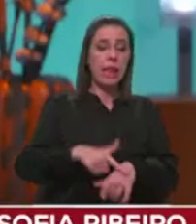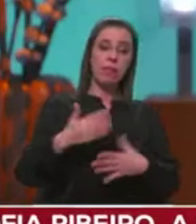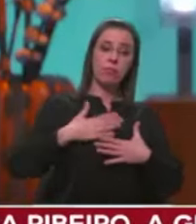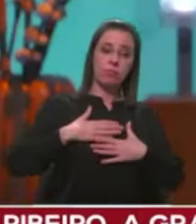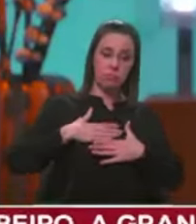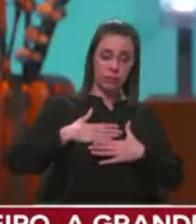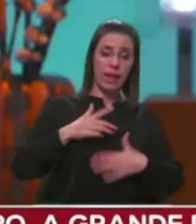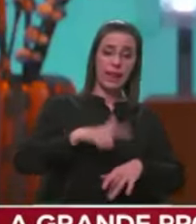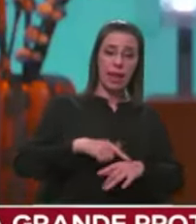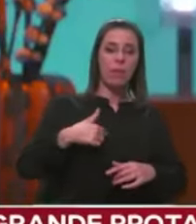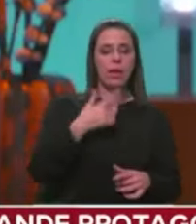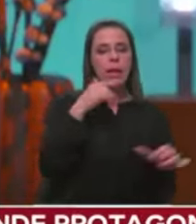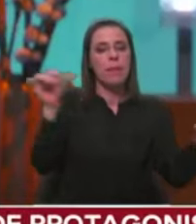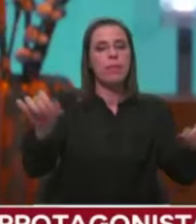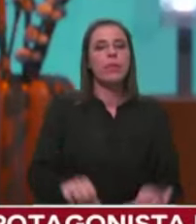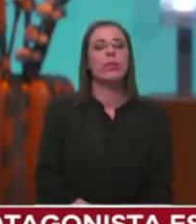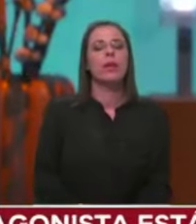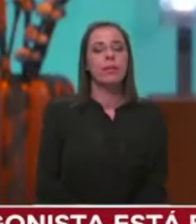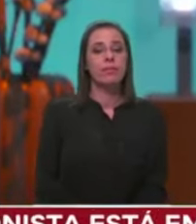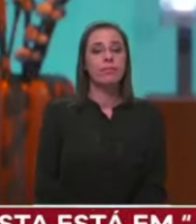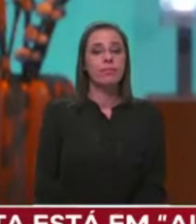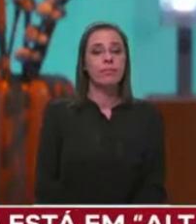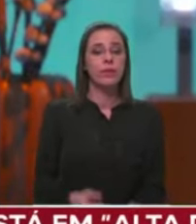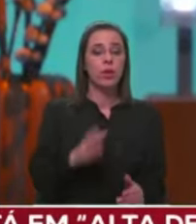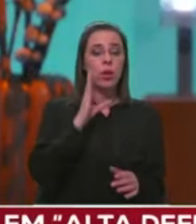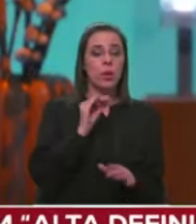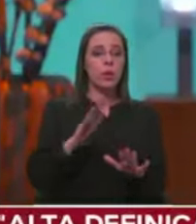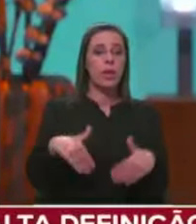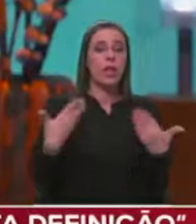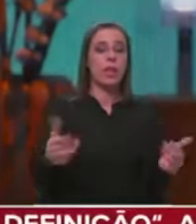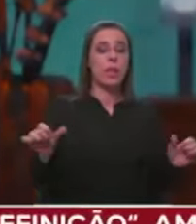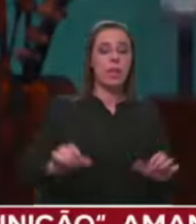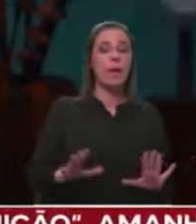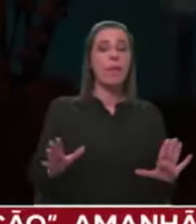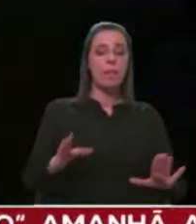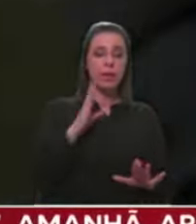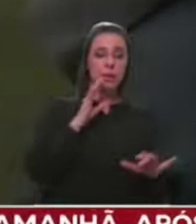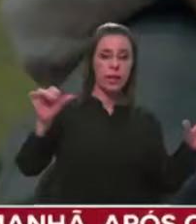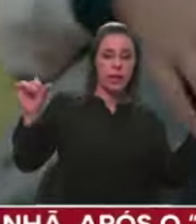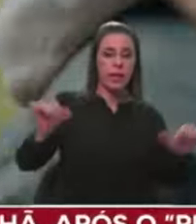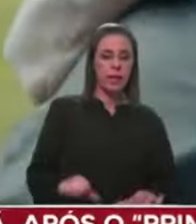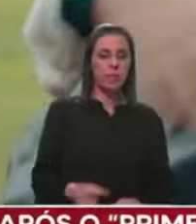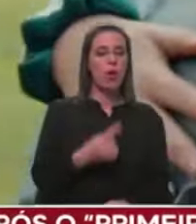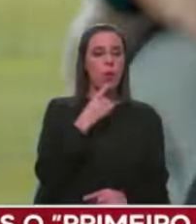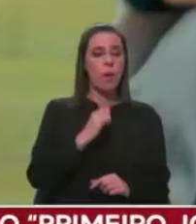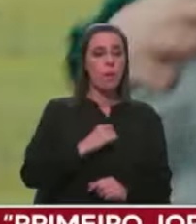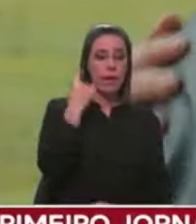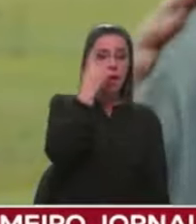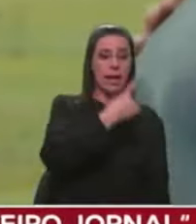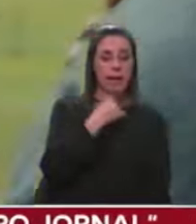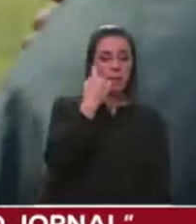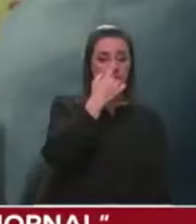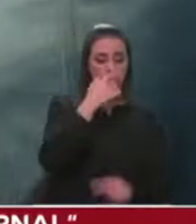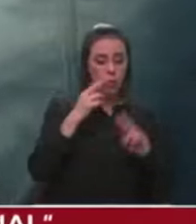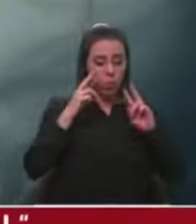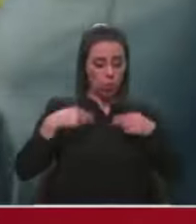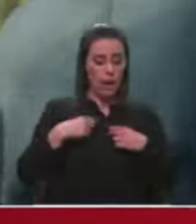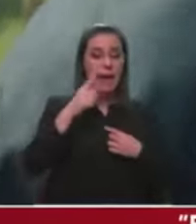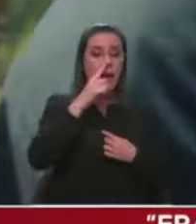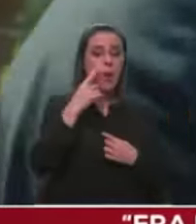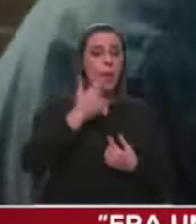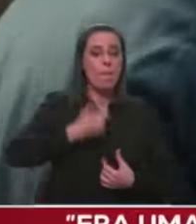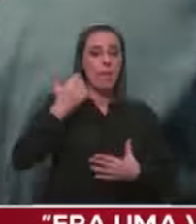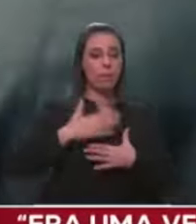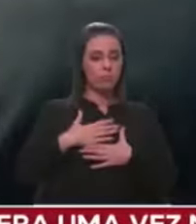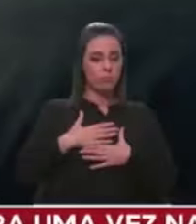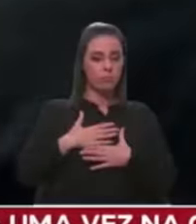porque eu sabia que ia piorar. Mal eu sabia que me esperava cá fora. Mas eu sabia que ia piorar bastante a minha imagem, porque eu conheço-me melhor que ninguém.